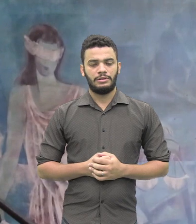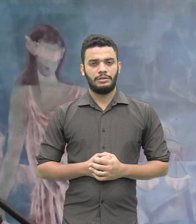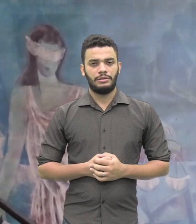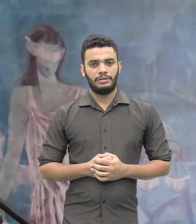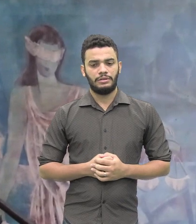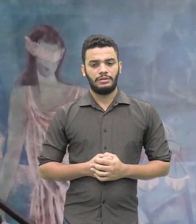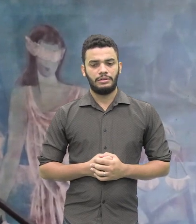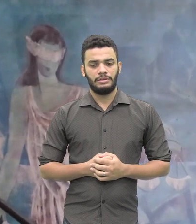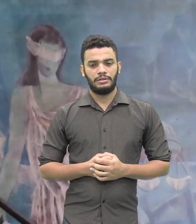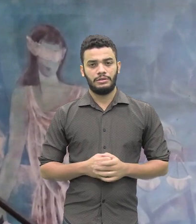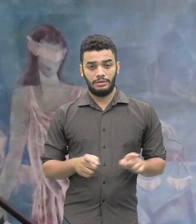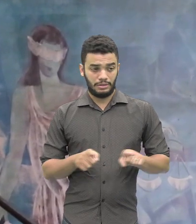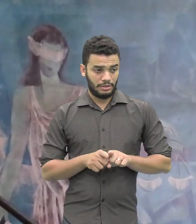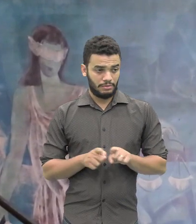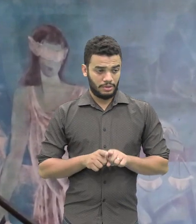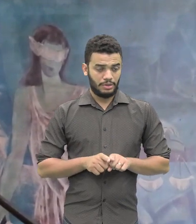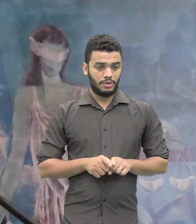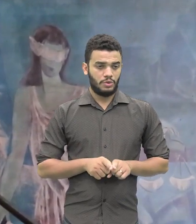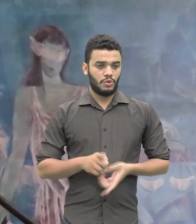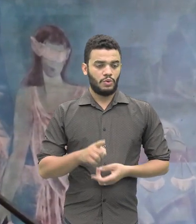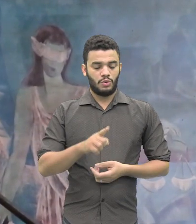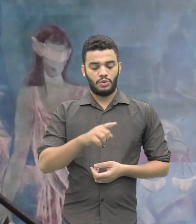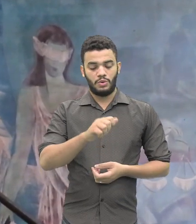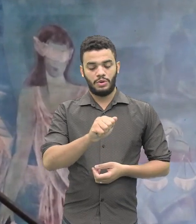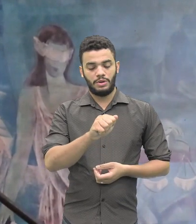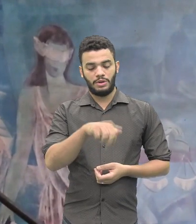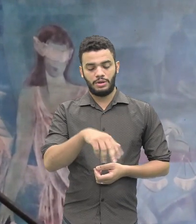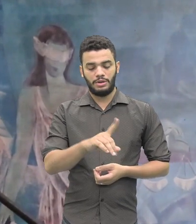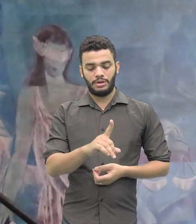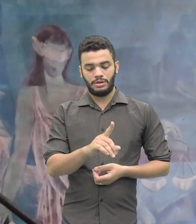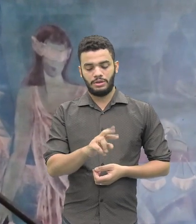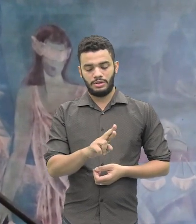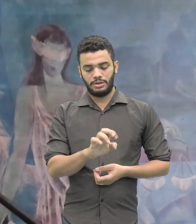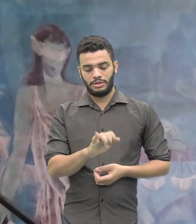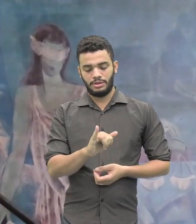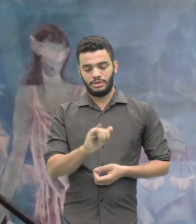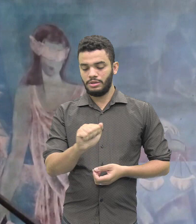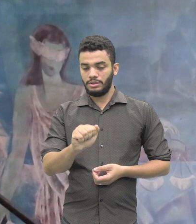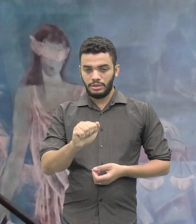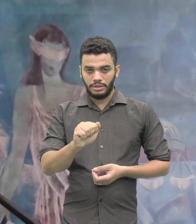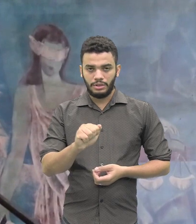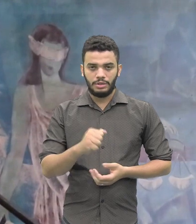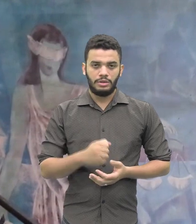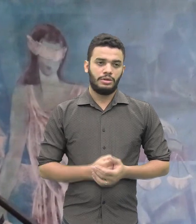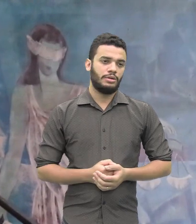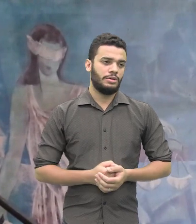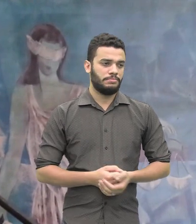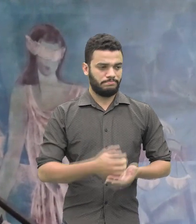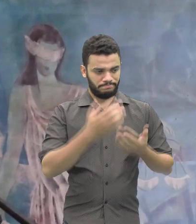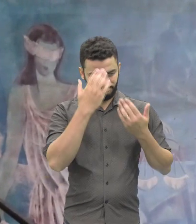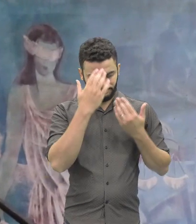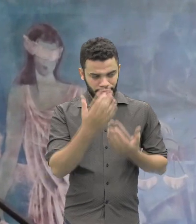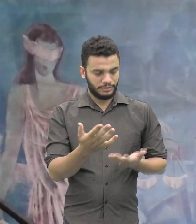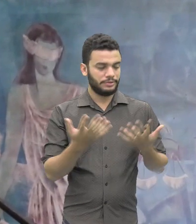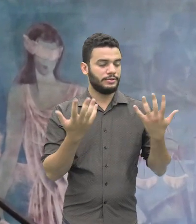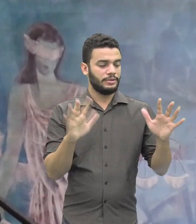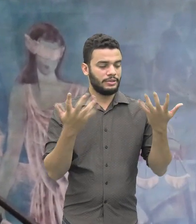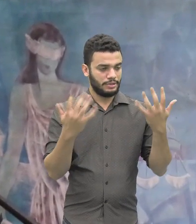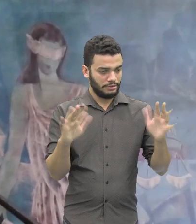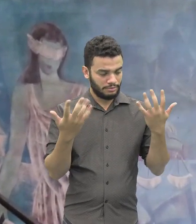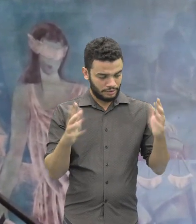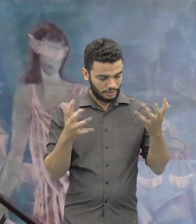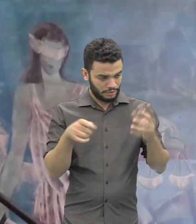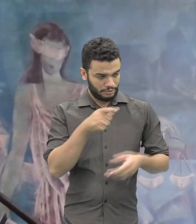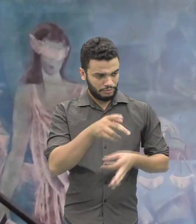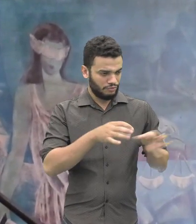doutora Andreia juíza da infância parabéns pela sua Lucidez pela sua conduta é muito bom trabalhar junto